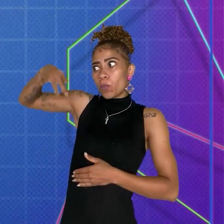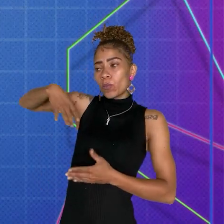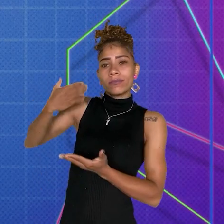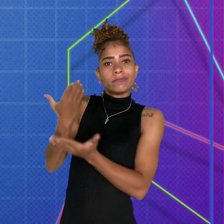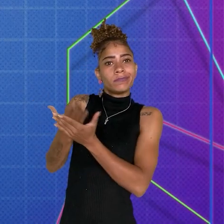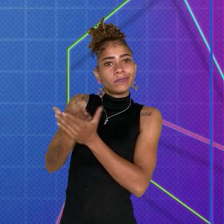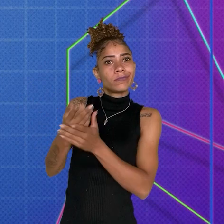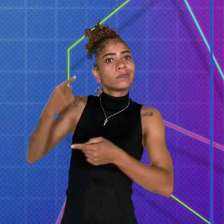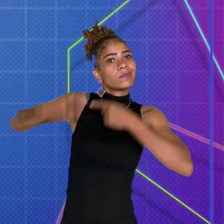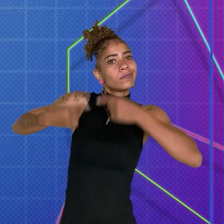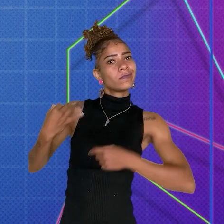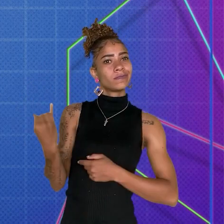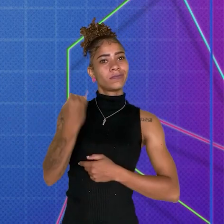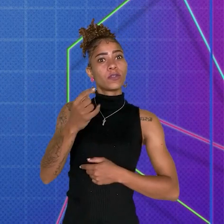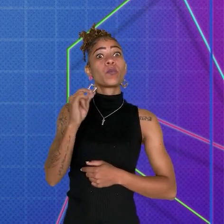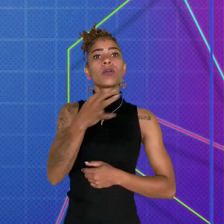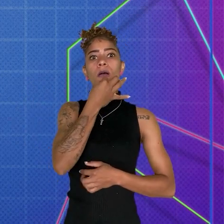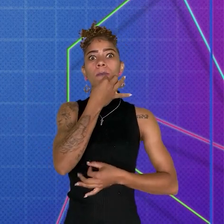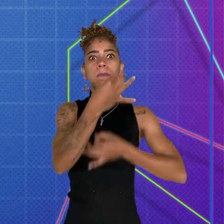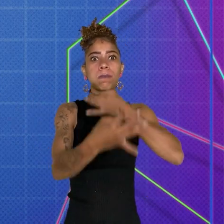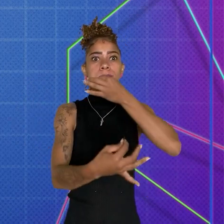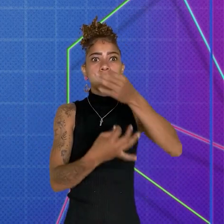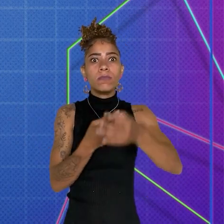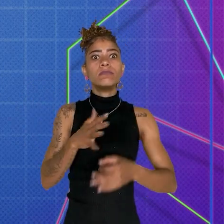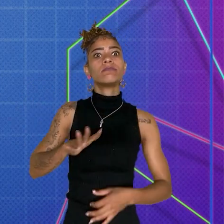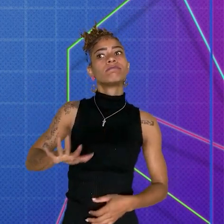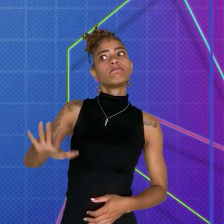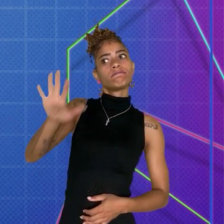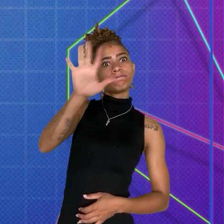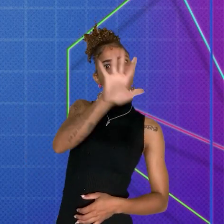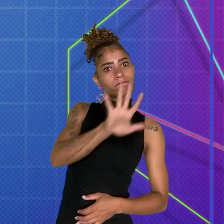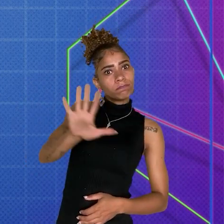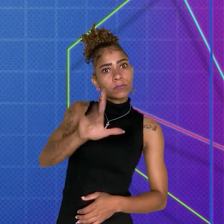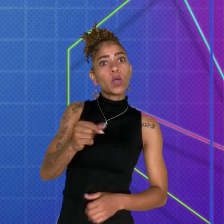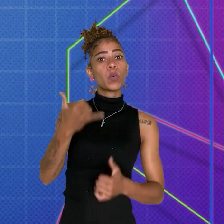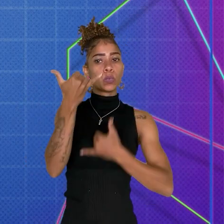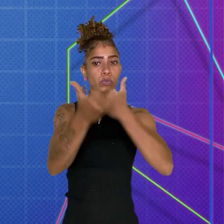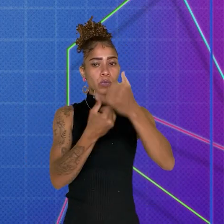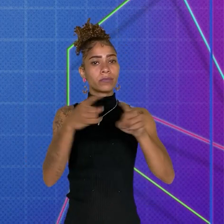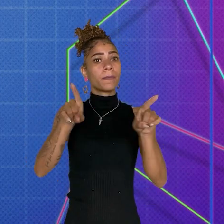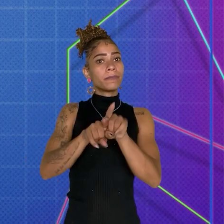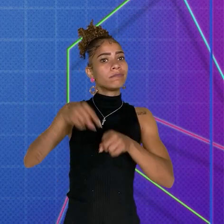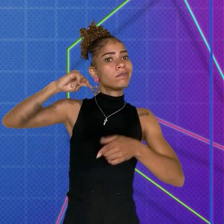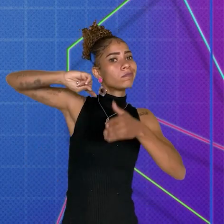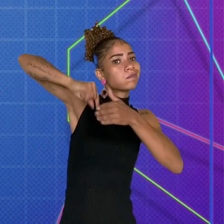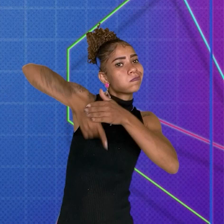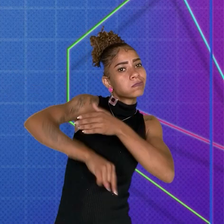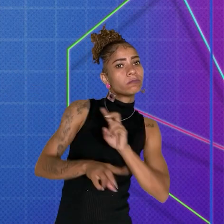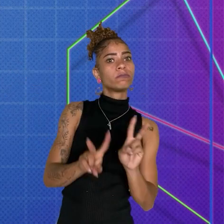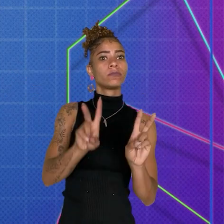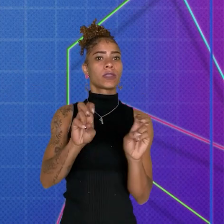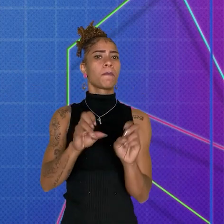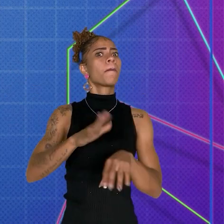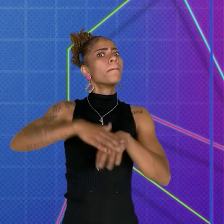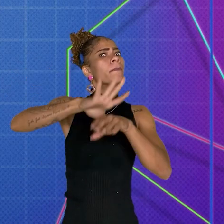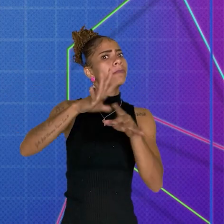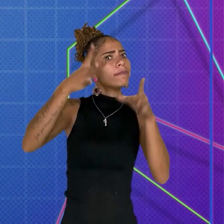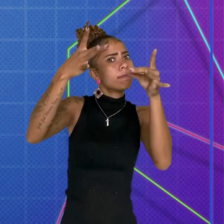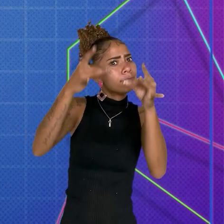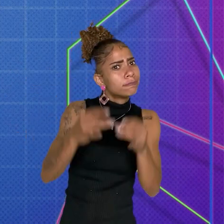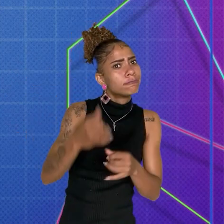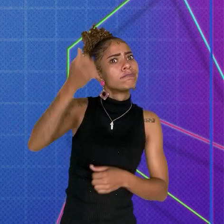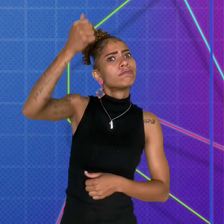Na aula anterior, discutimos a importância dos efeitos sonoros na ambientação de jogos e aprofundamos a temática com mais